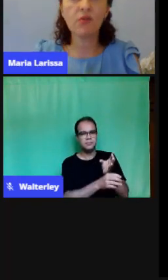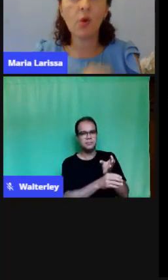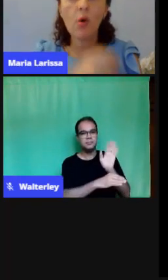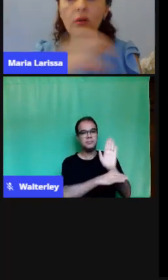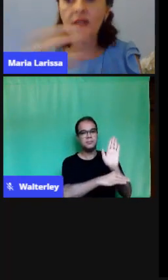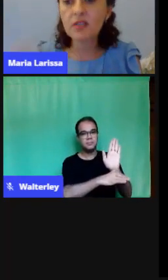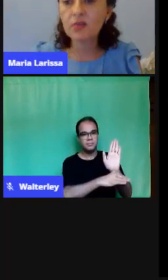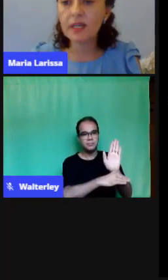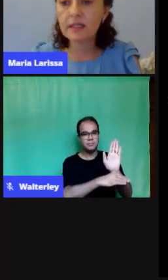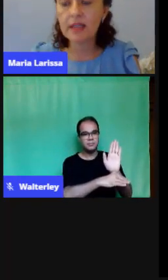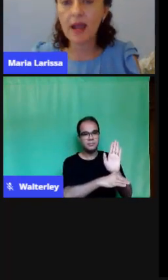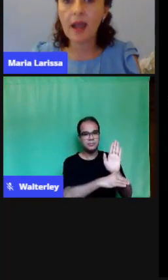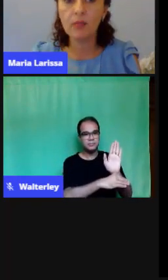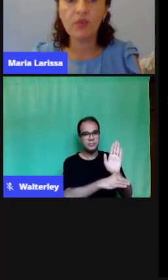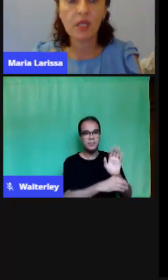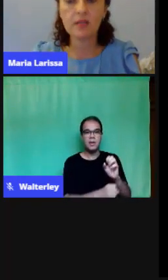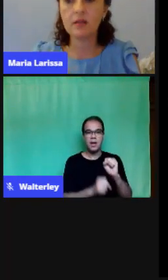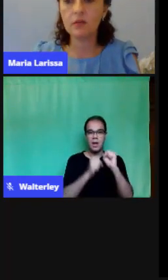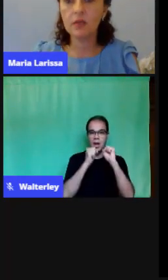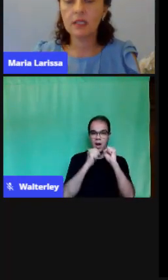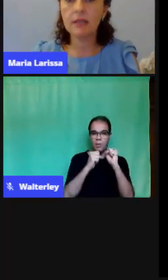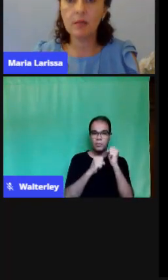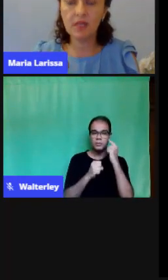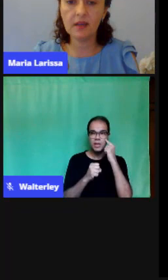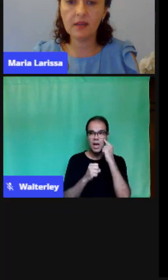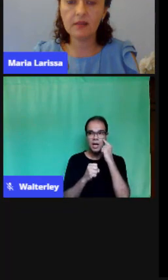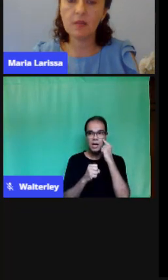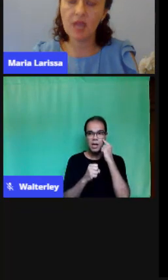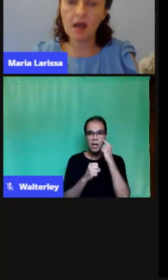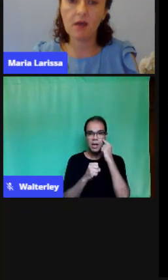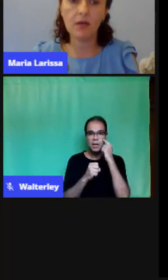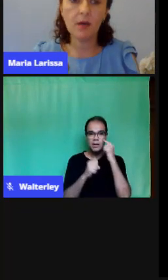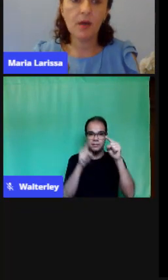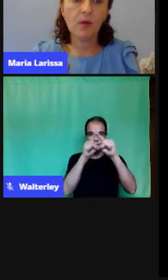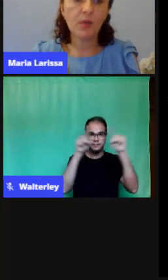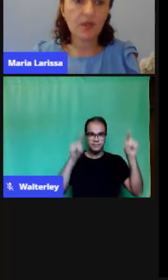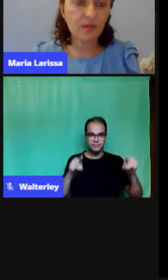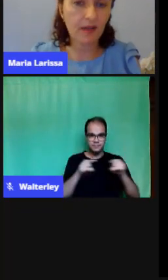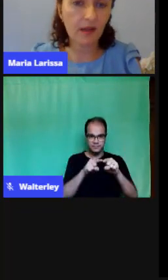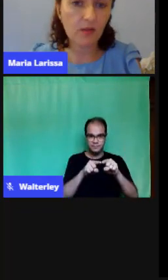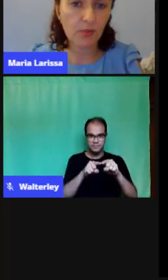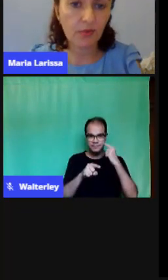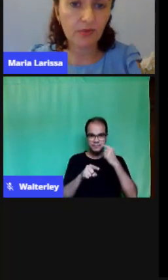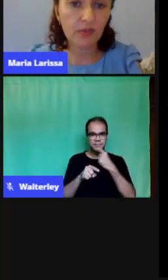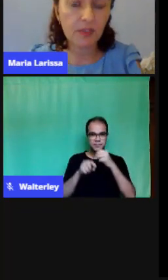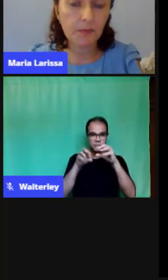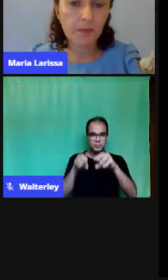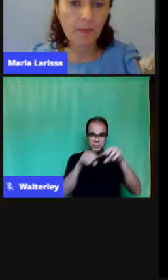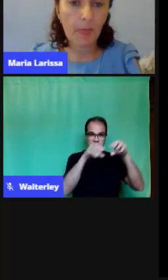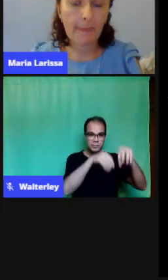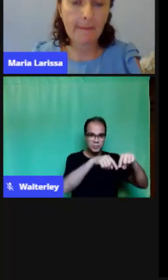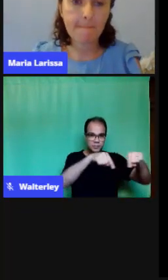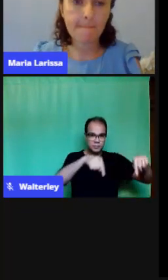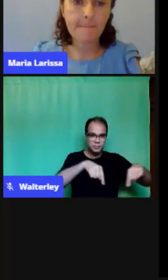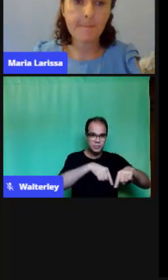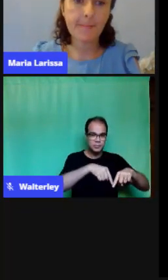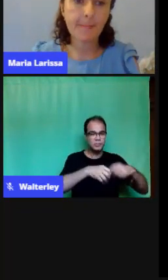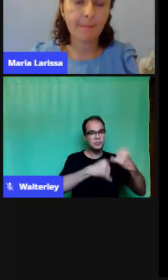jogo, eu posso contextualizar a gamificação da minha aula. Próximo slide, por favor.